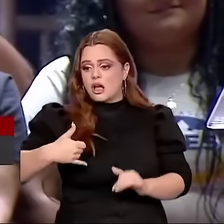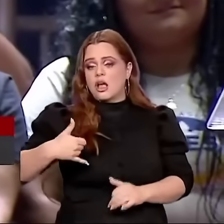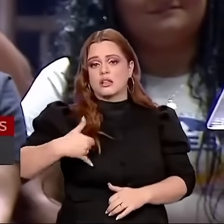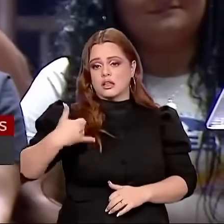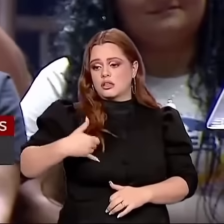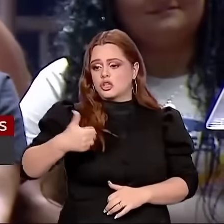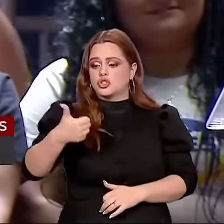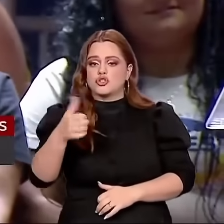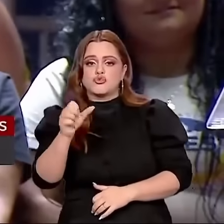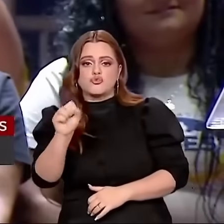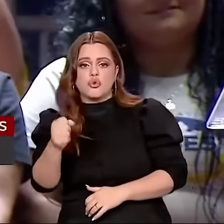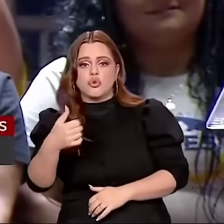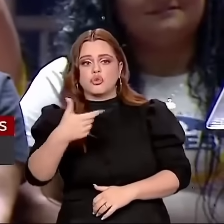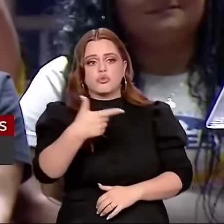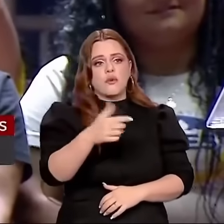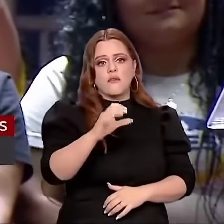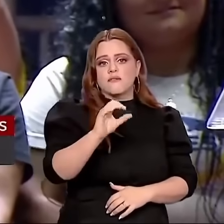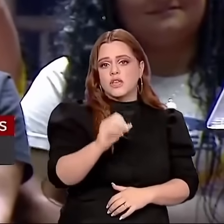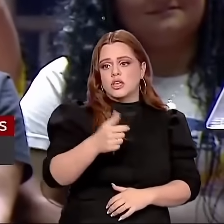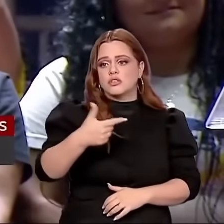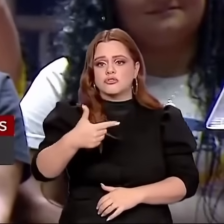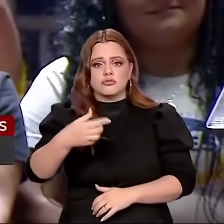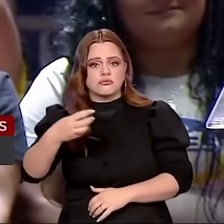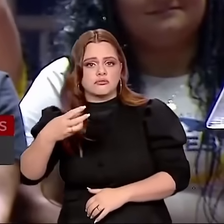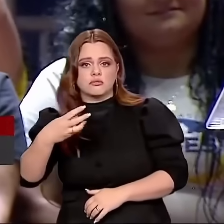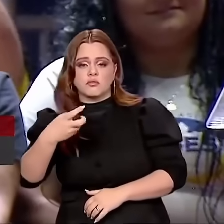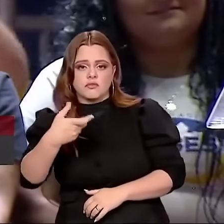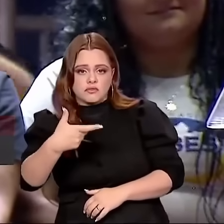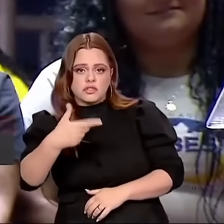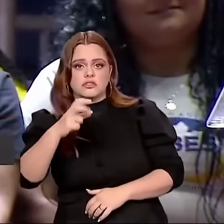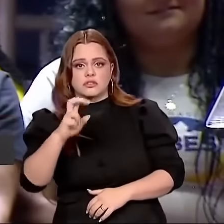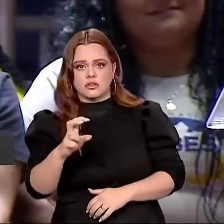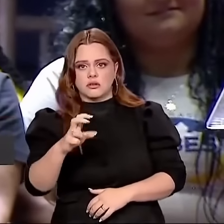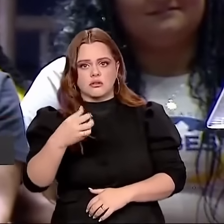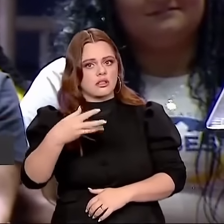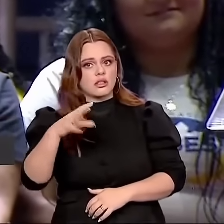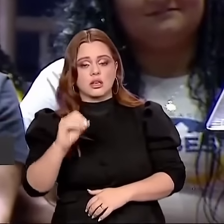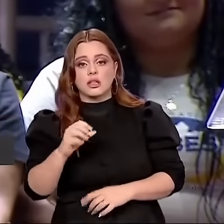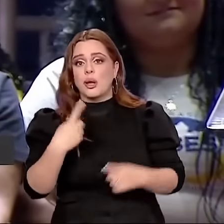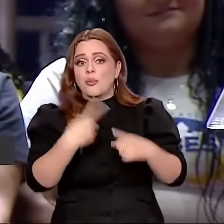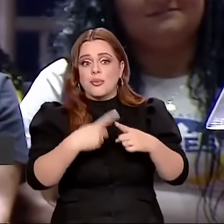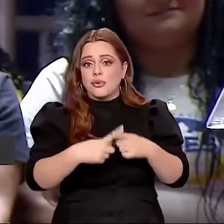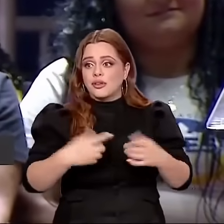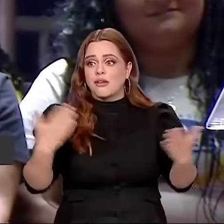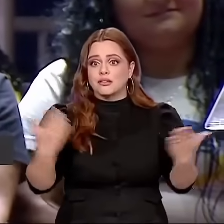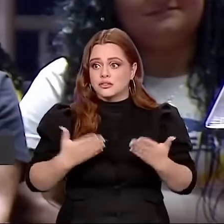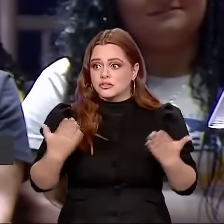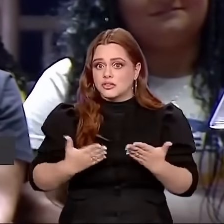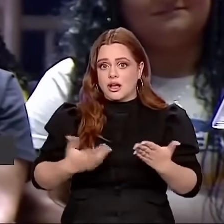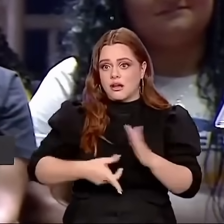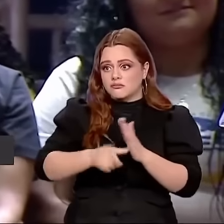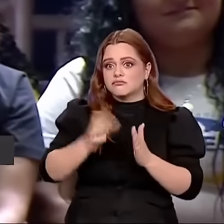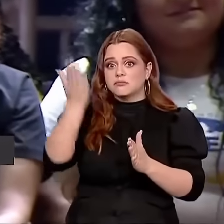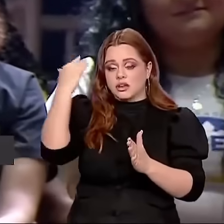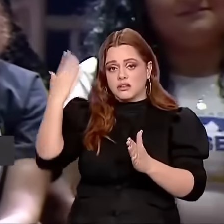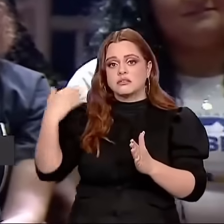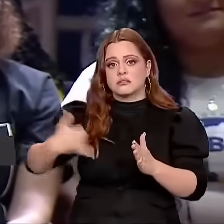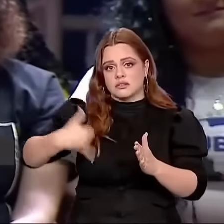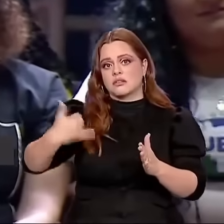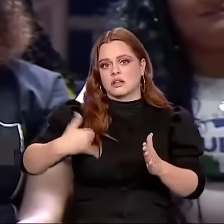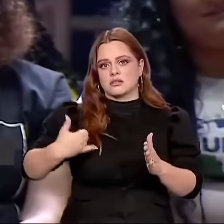anos, aos 25, aos 30, porque já tivemos essa idade. Mas vocês nunca